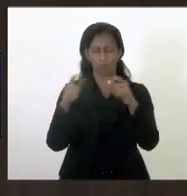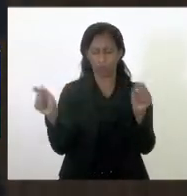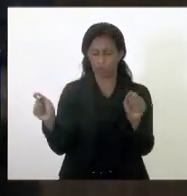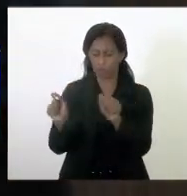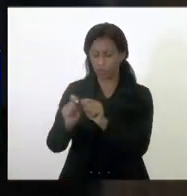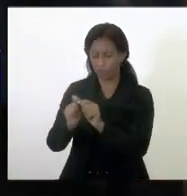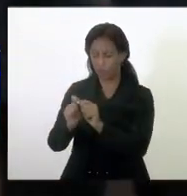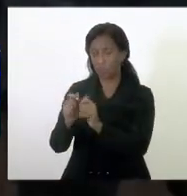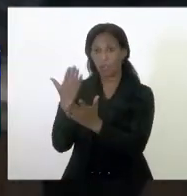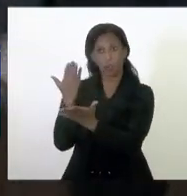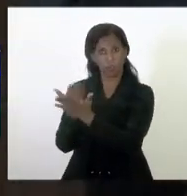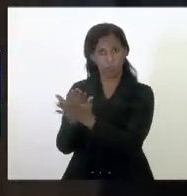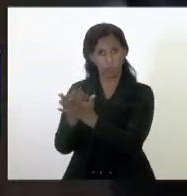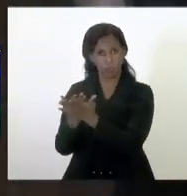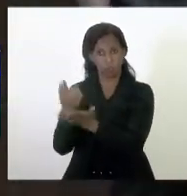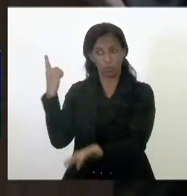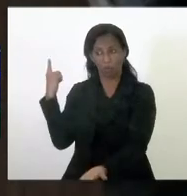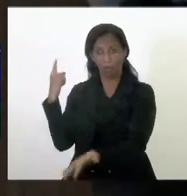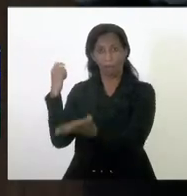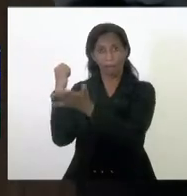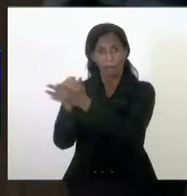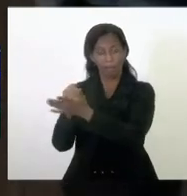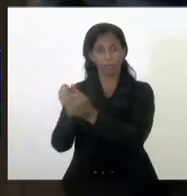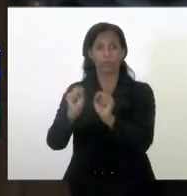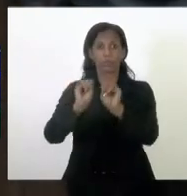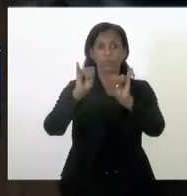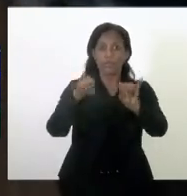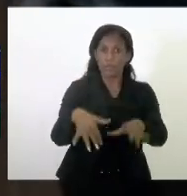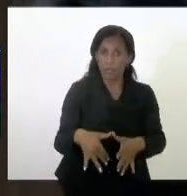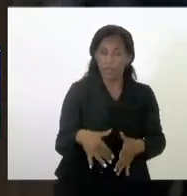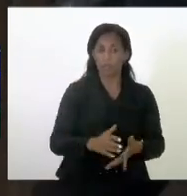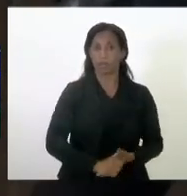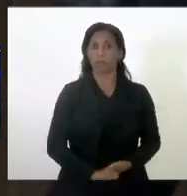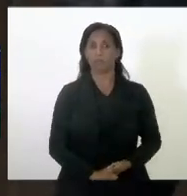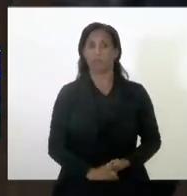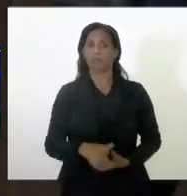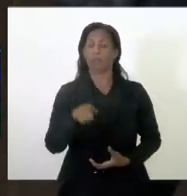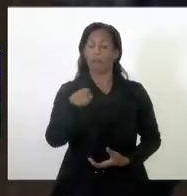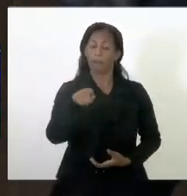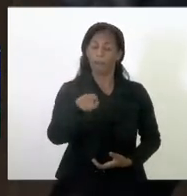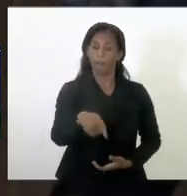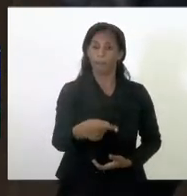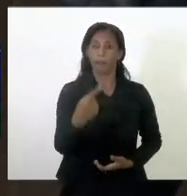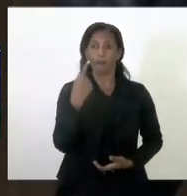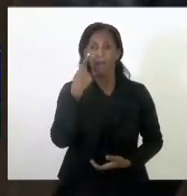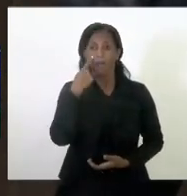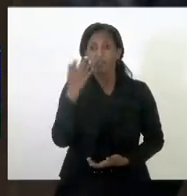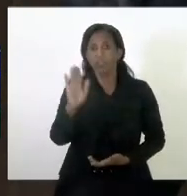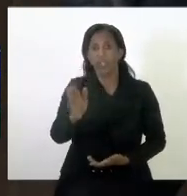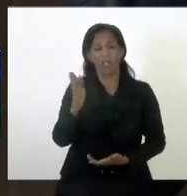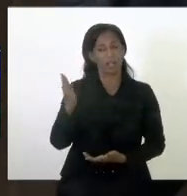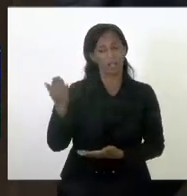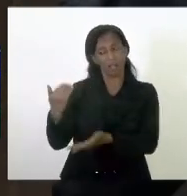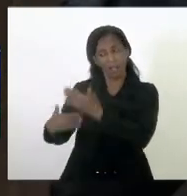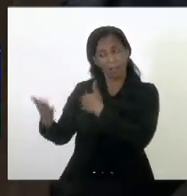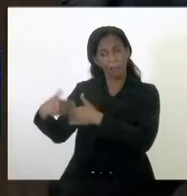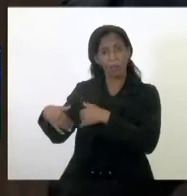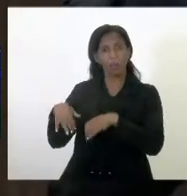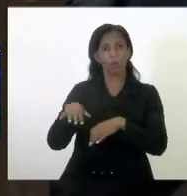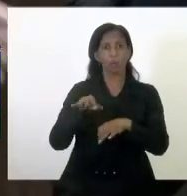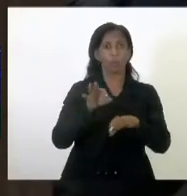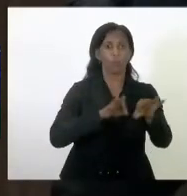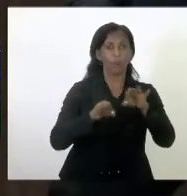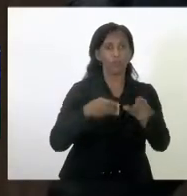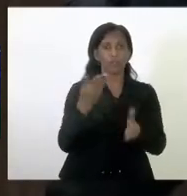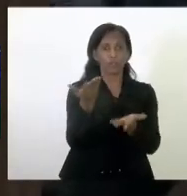estudo de impacto, sim, para a questão que nós tratávamos há pouco sobre o projeto de Vossa Excelência,